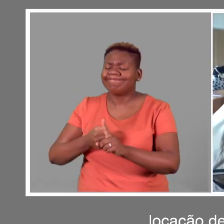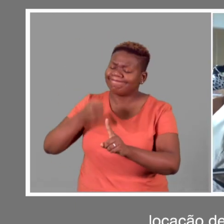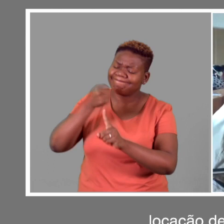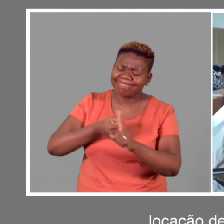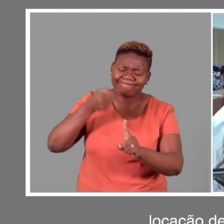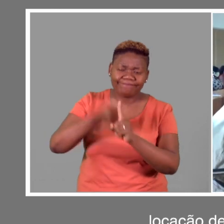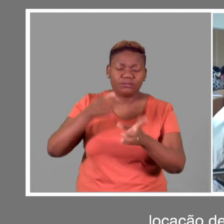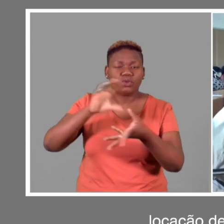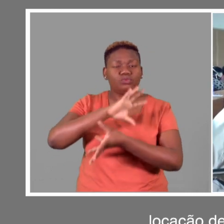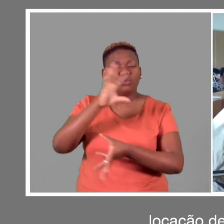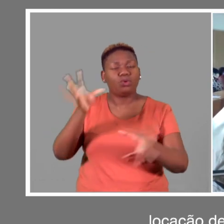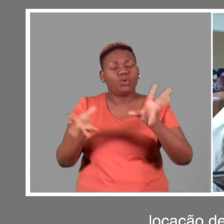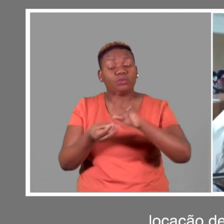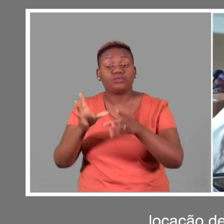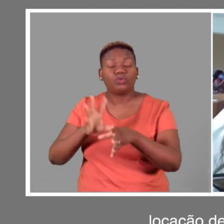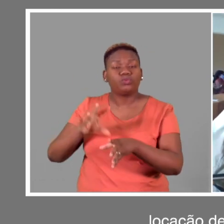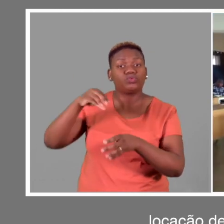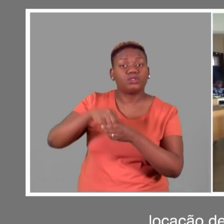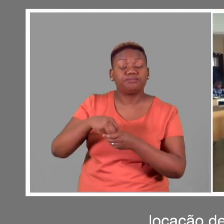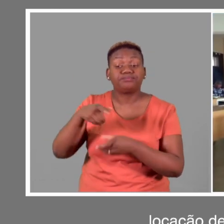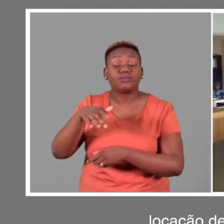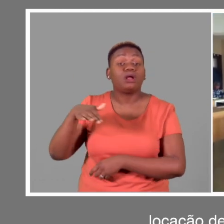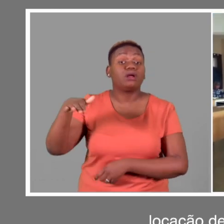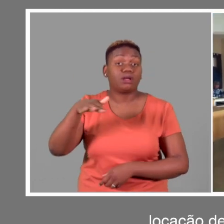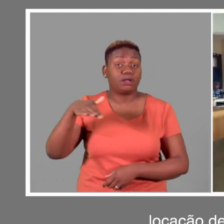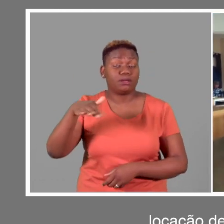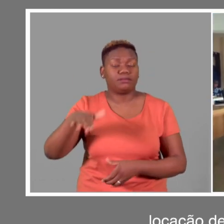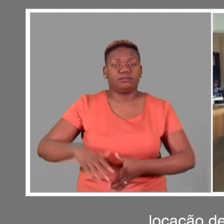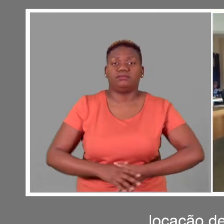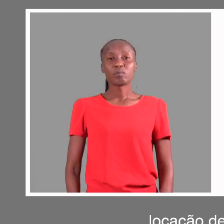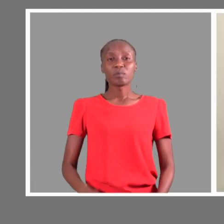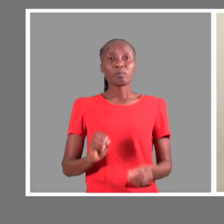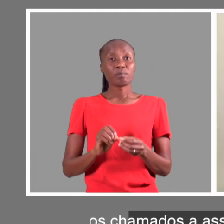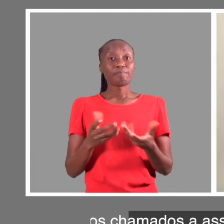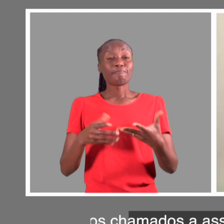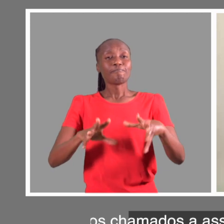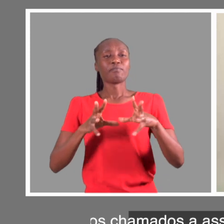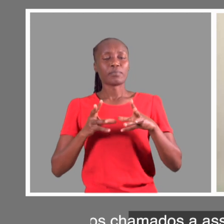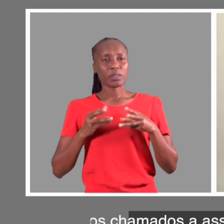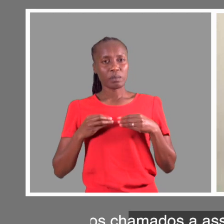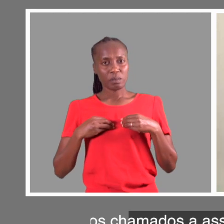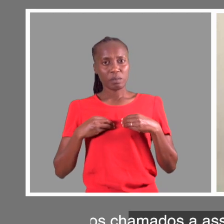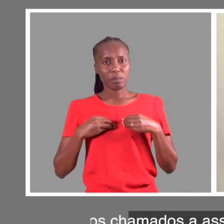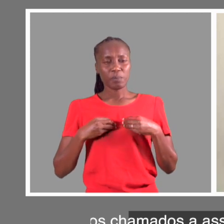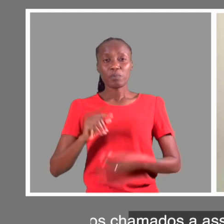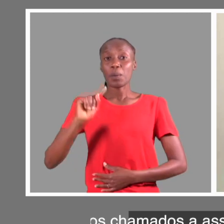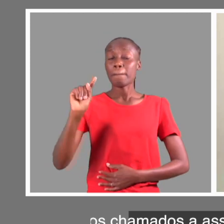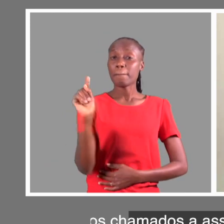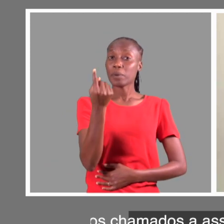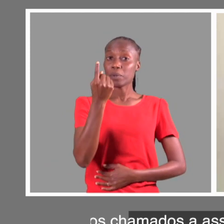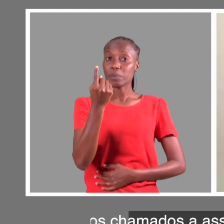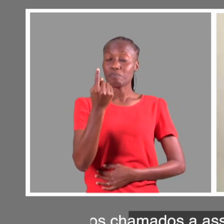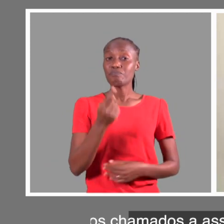Sofala apela o envolvimento de todos no combate à exclusão social. Somos chamados a assumir